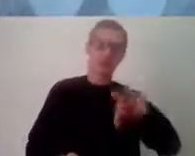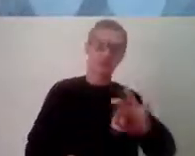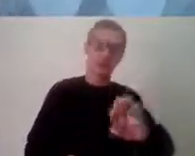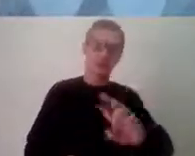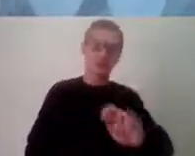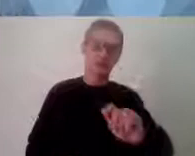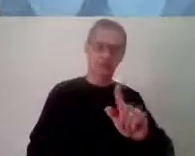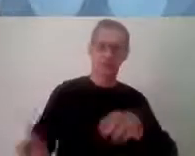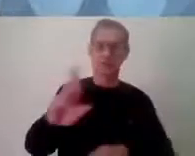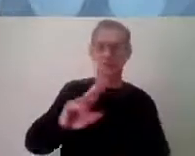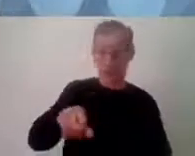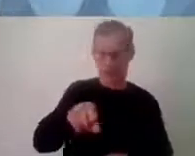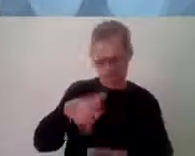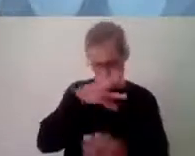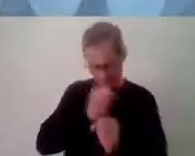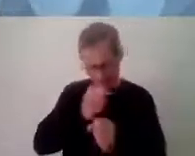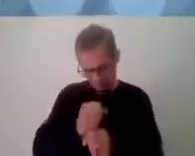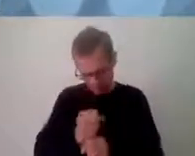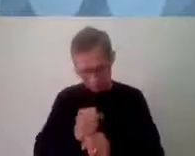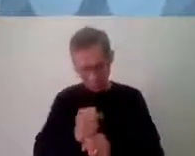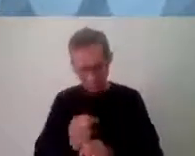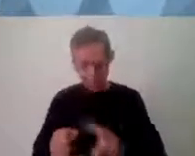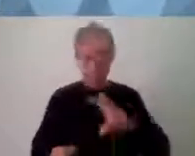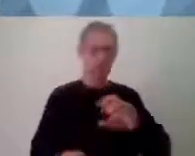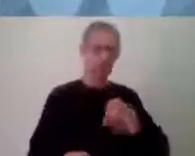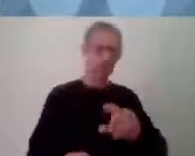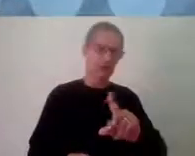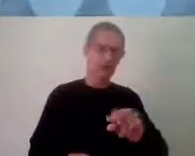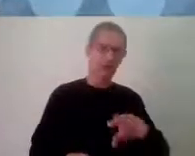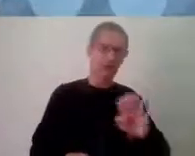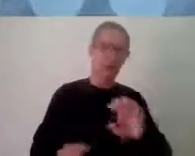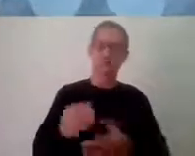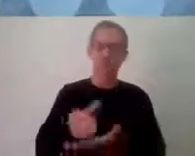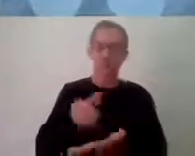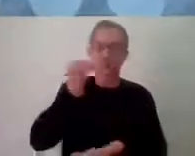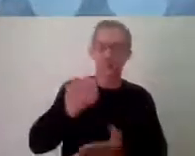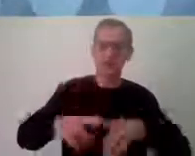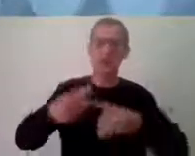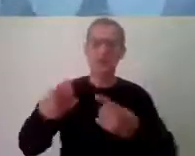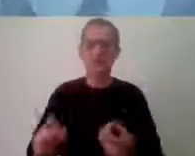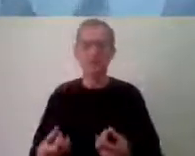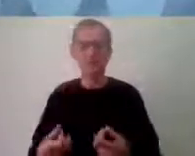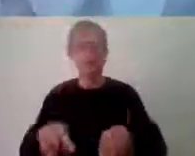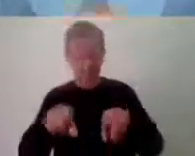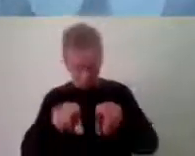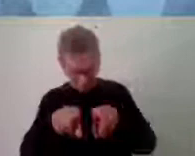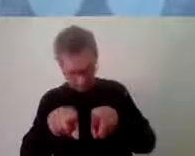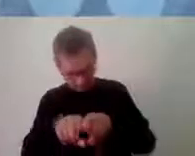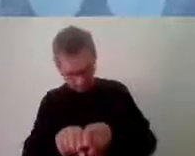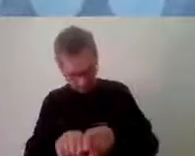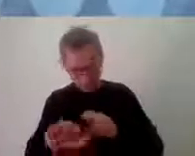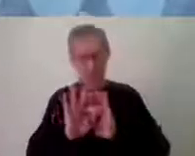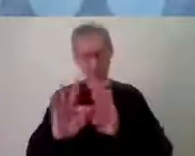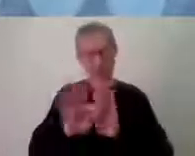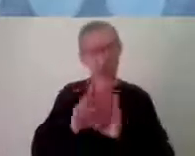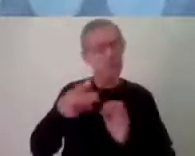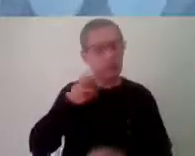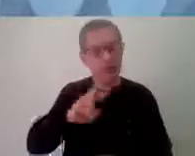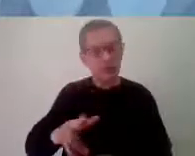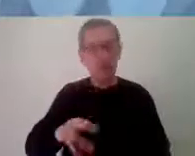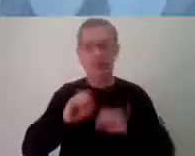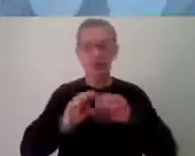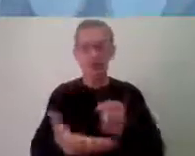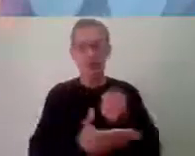integrais, elas são utilizadas para você calcular o volume desse cilindro. E, inclusive, aquela fórmula que você vê lá na